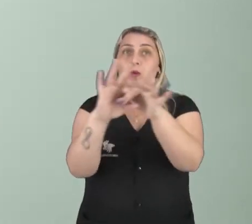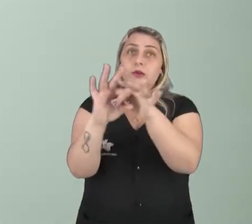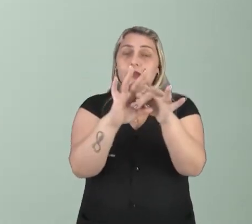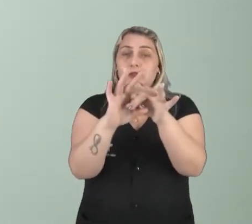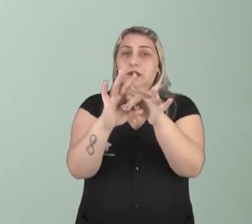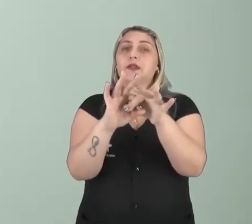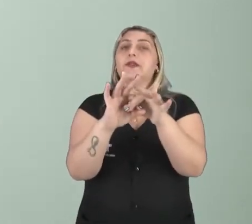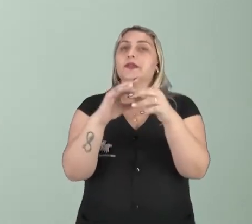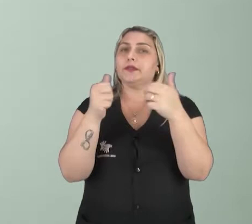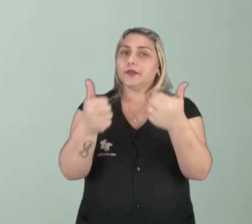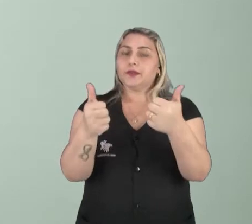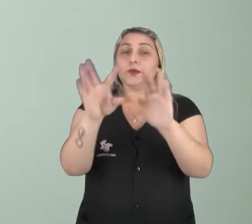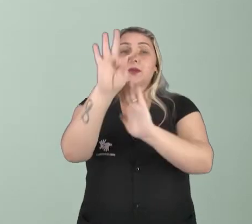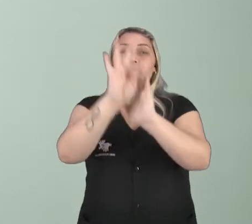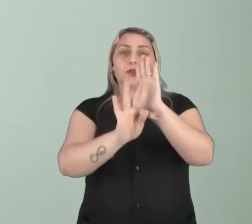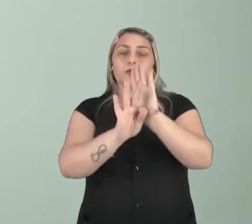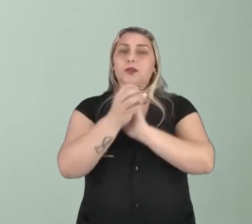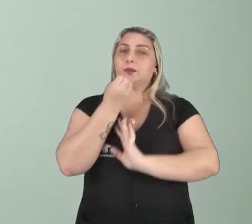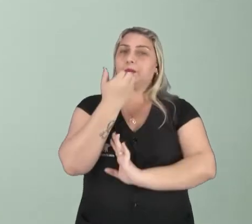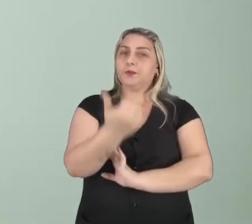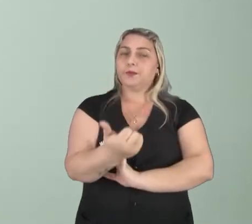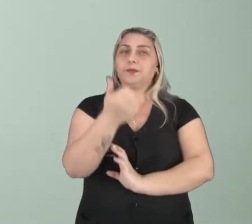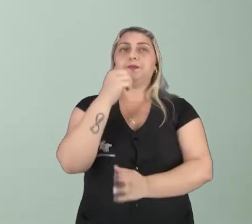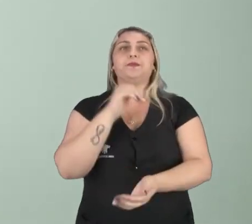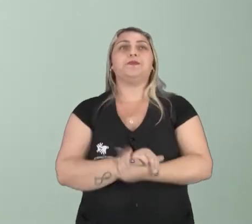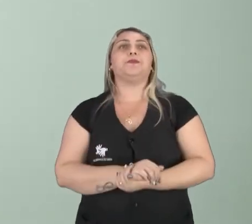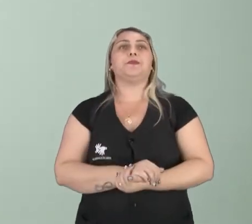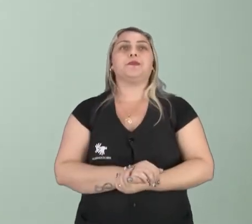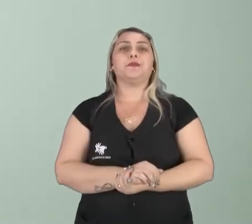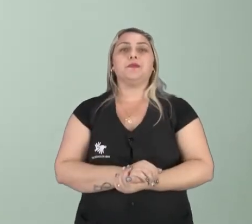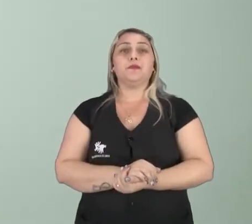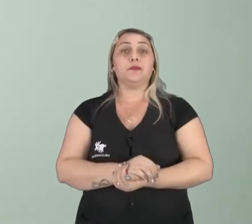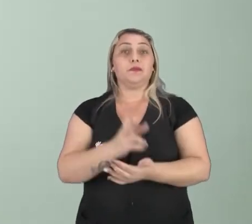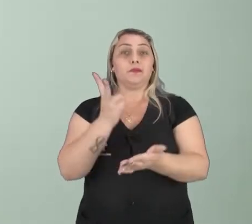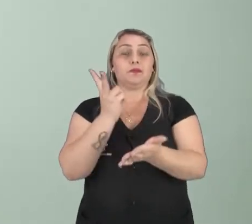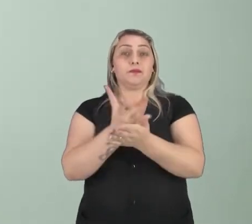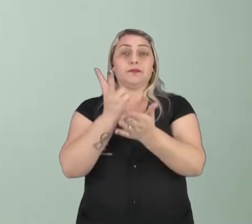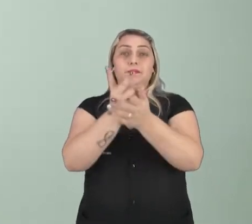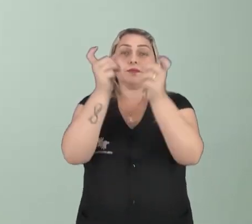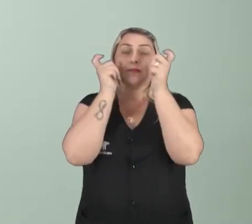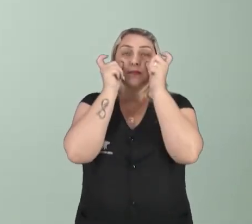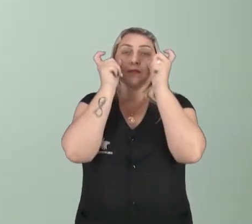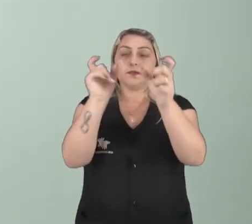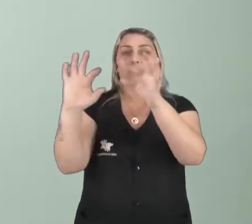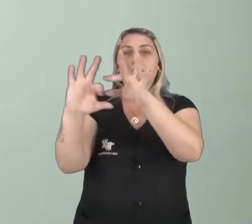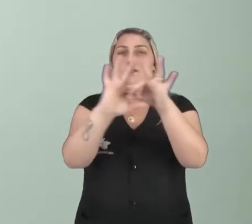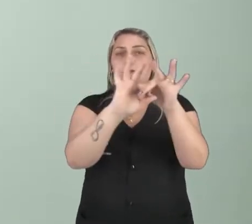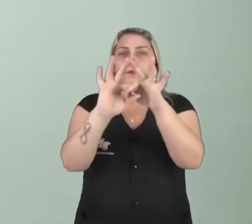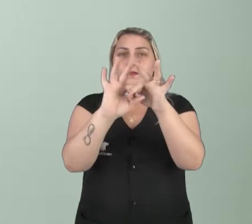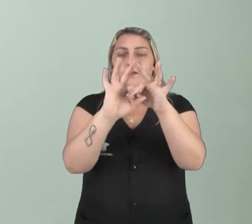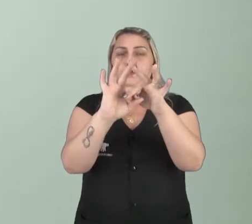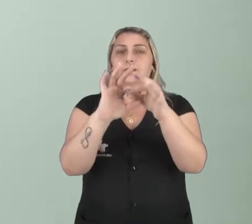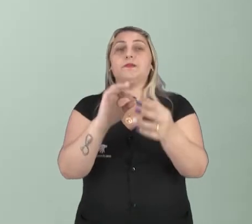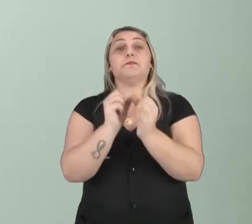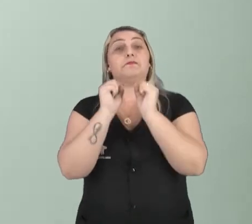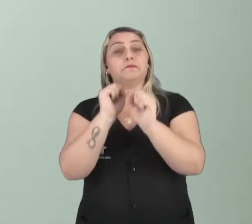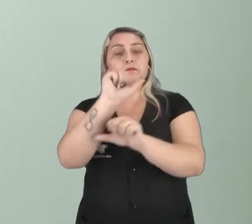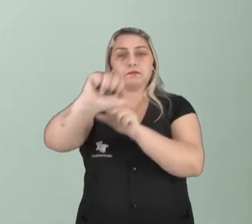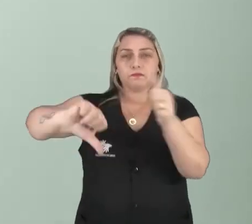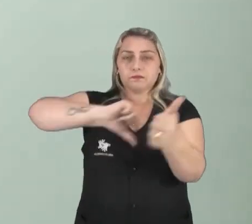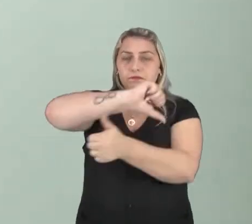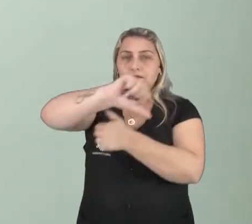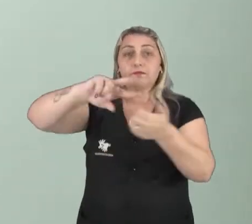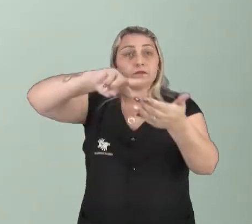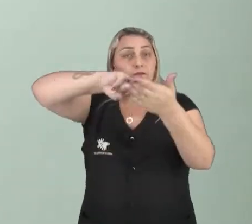da situação, do texto, tá bom? Então, fiquem sempre atentos ao contexto, porque ele pode mudar